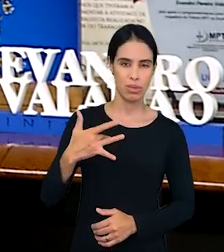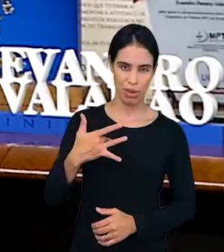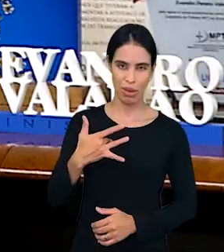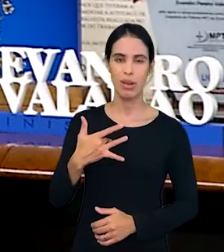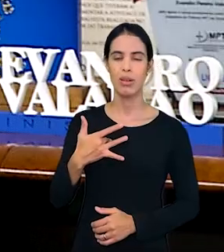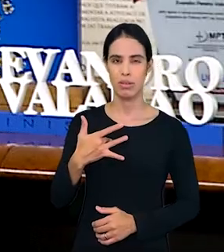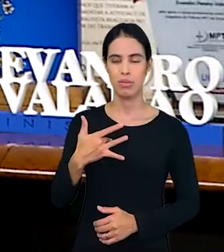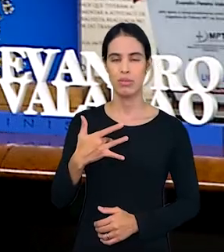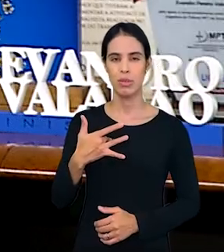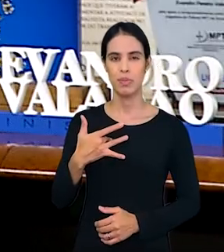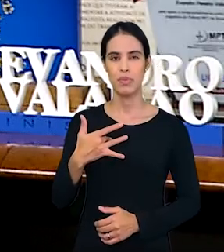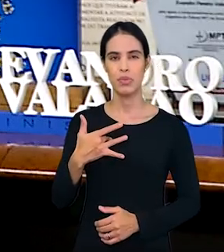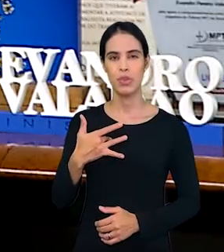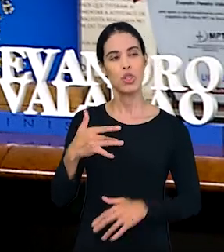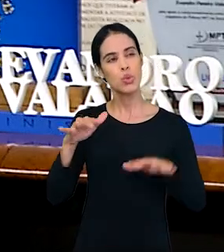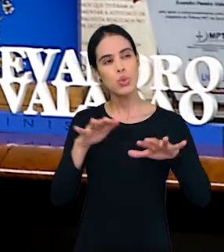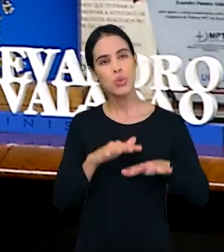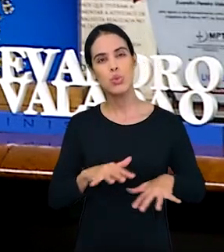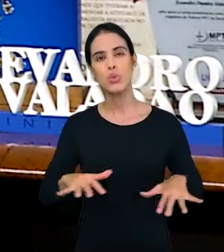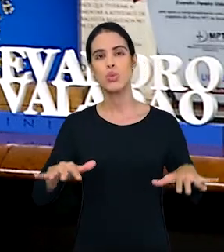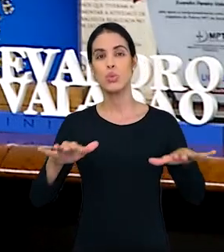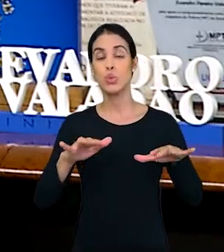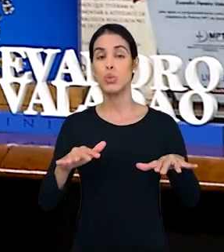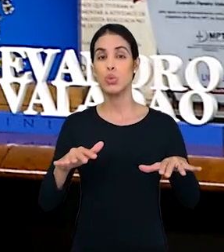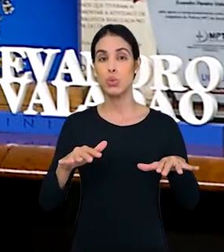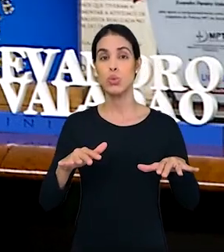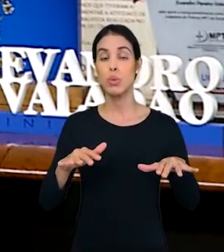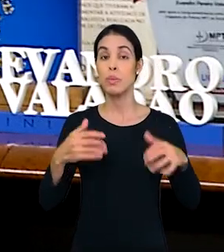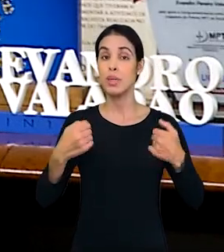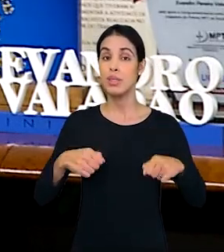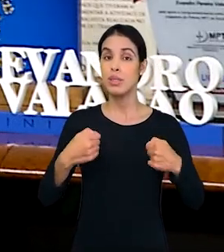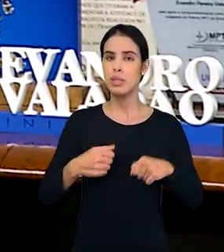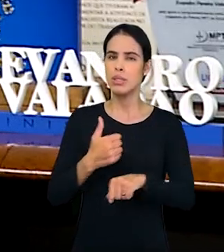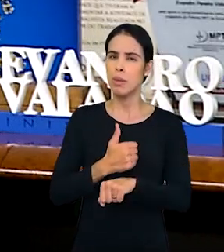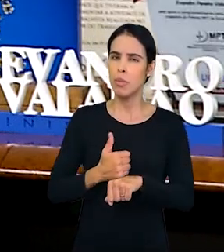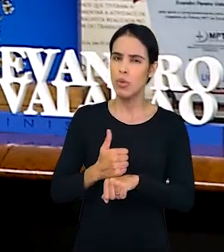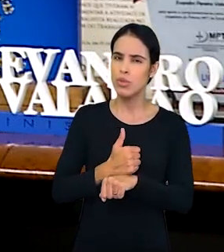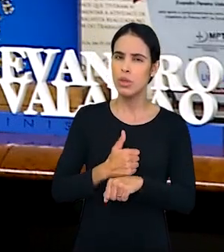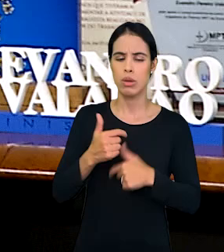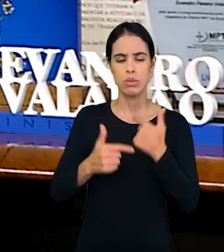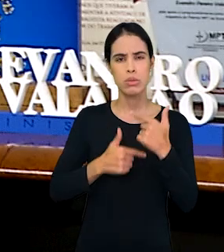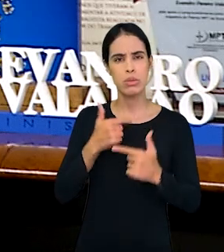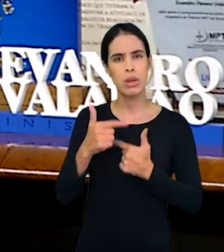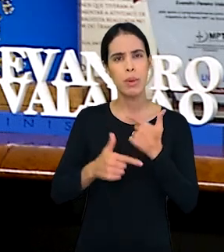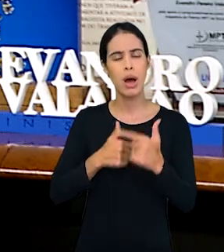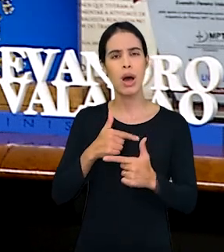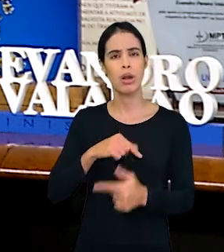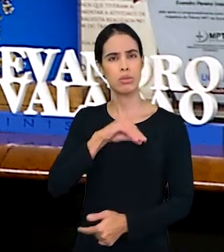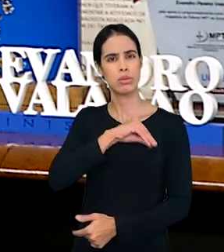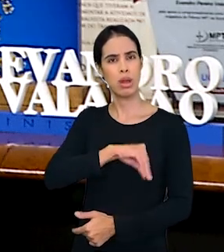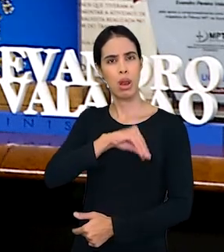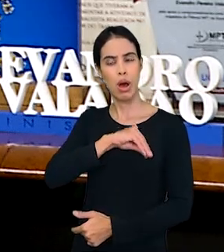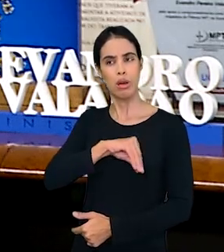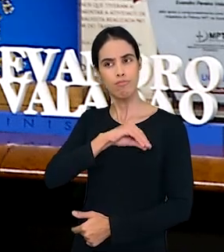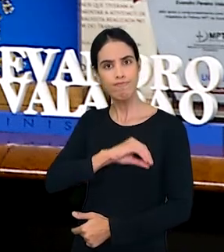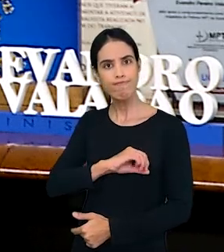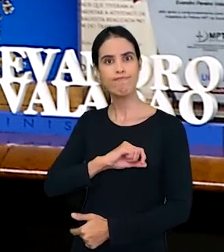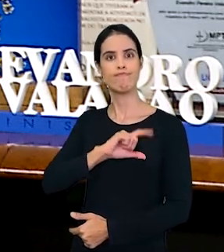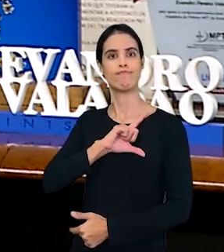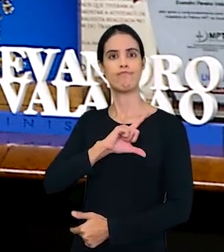saudável, de que as pessoas possam ter profissões mais rentáveis e de